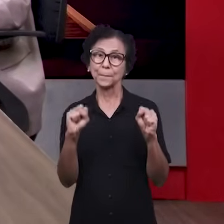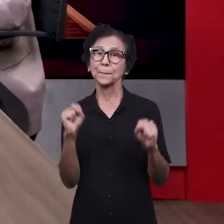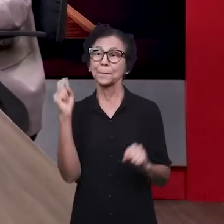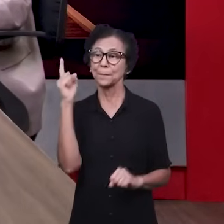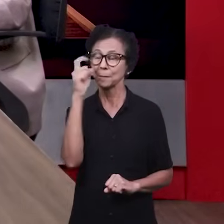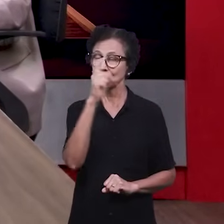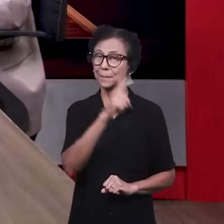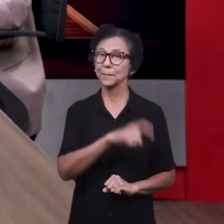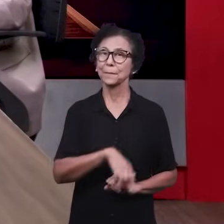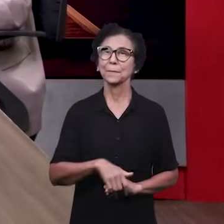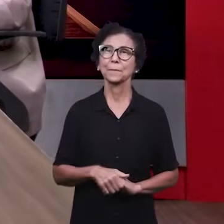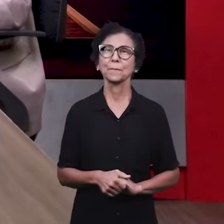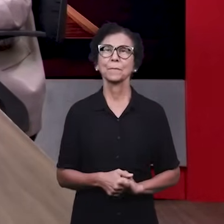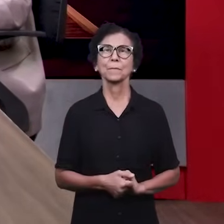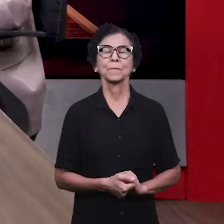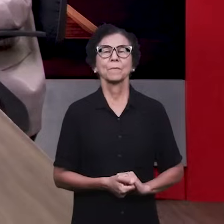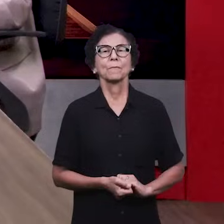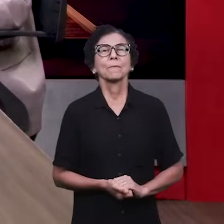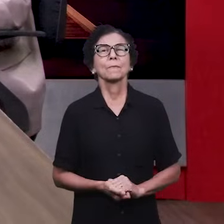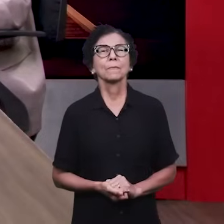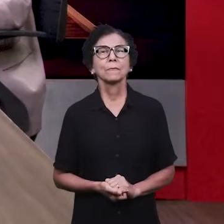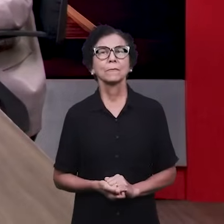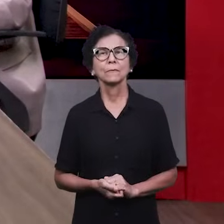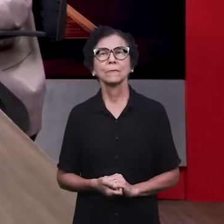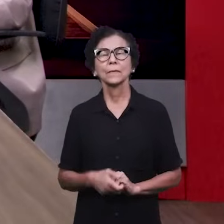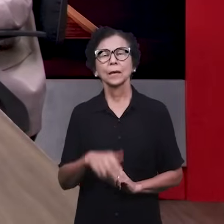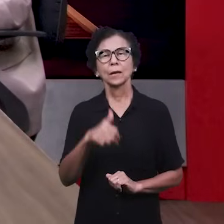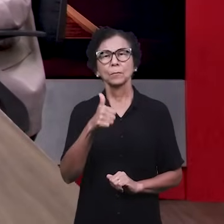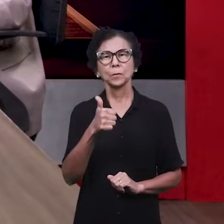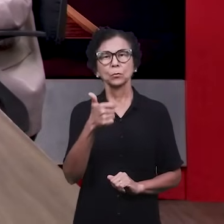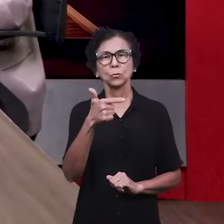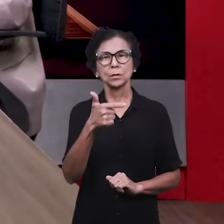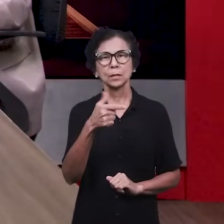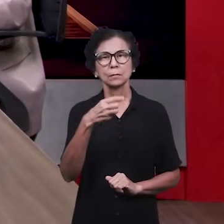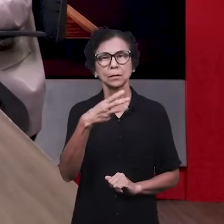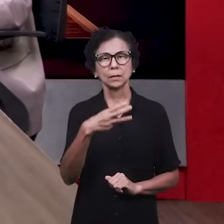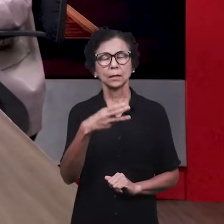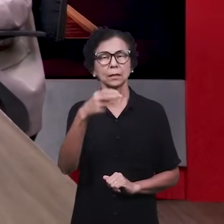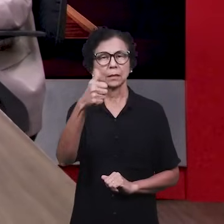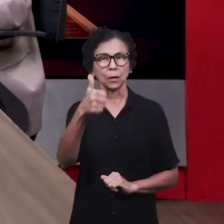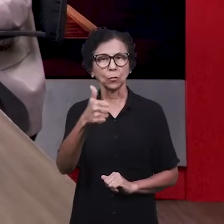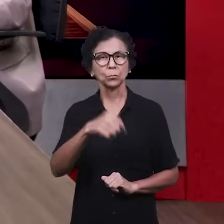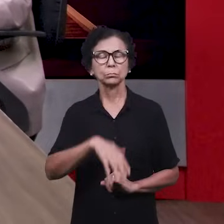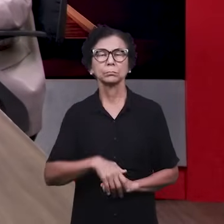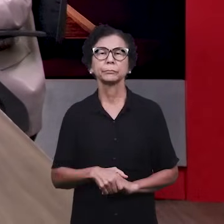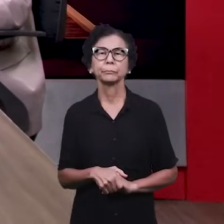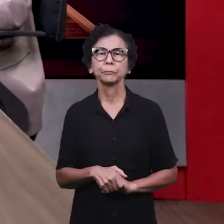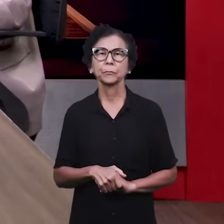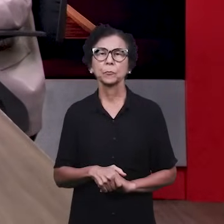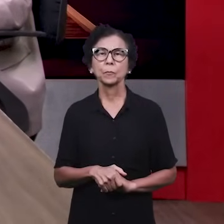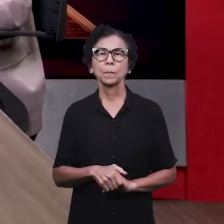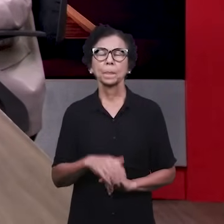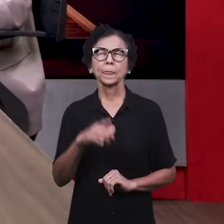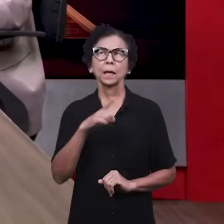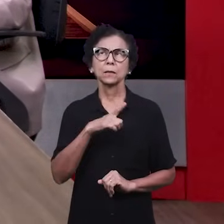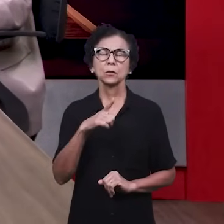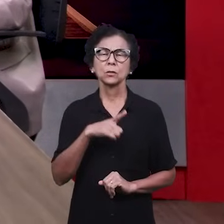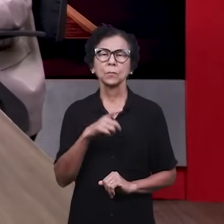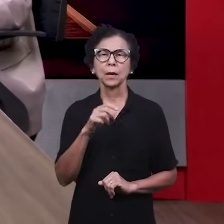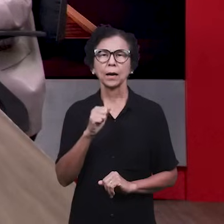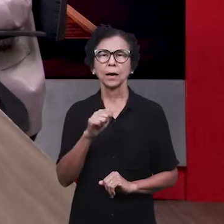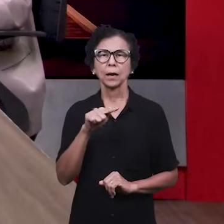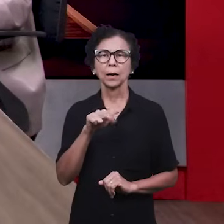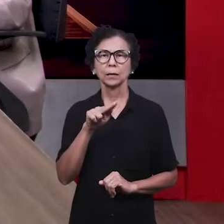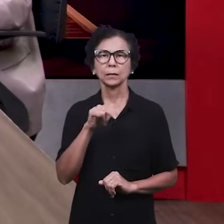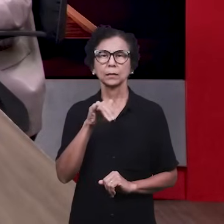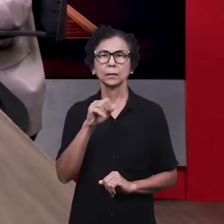tiveram o Tribunal de Santo Ofício, né, chamado a Inquisição, né, foi em 1231, ou seja, praticamente 200